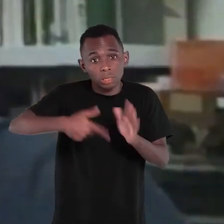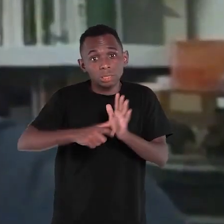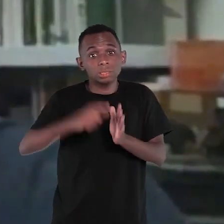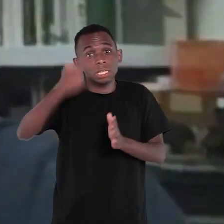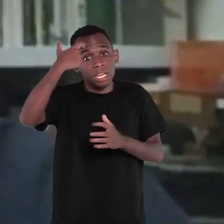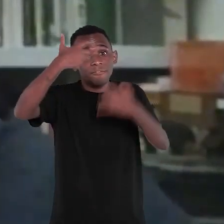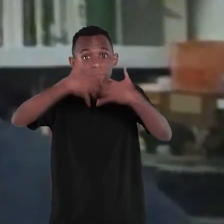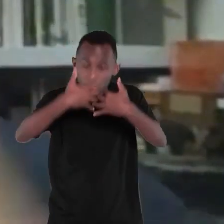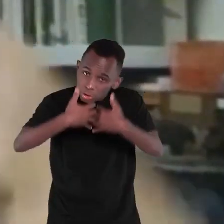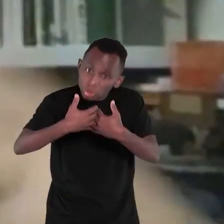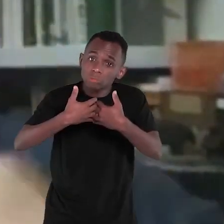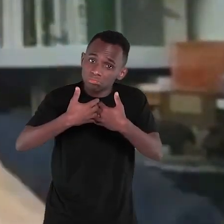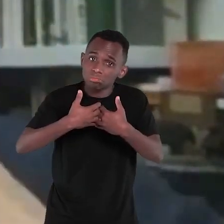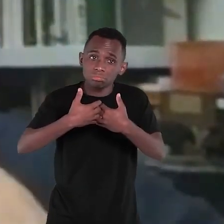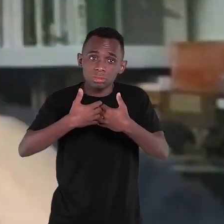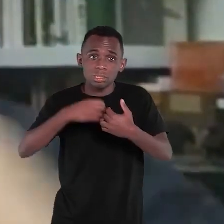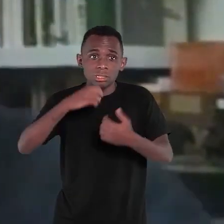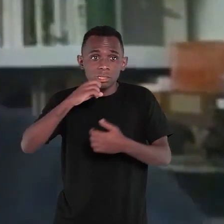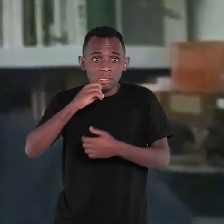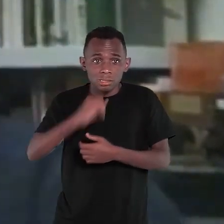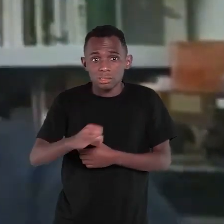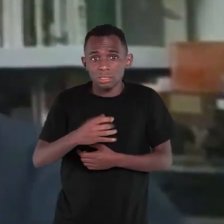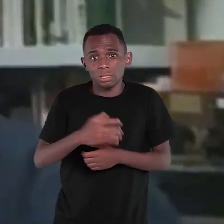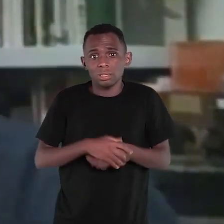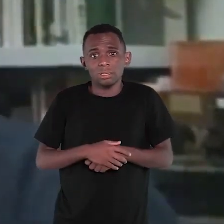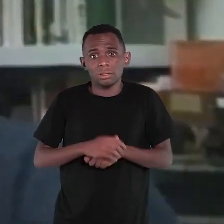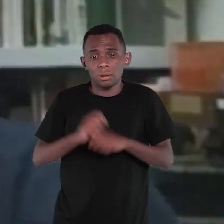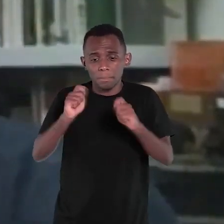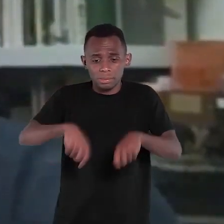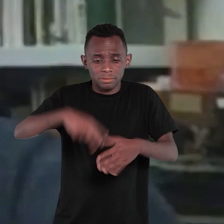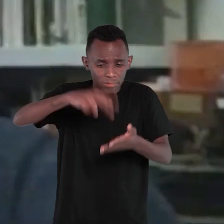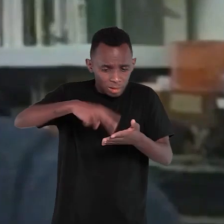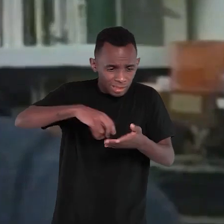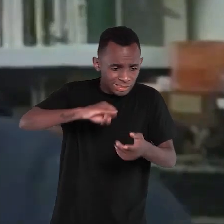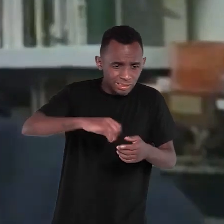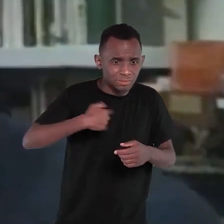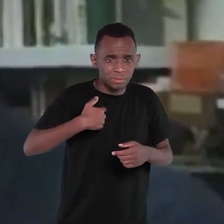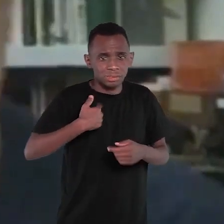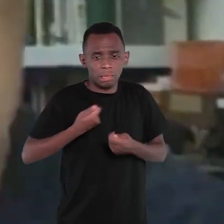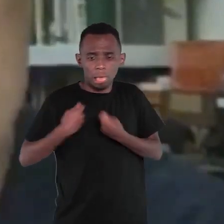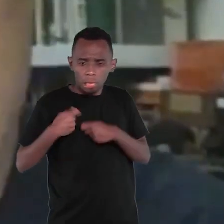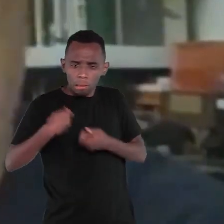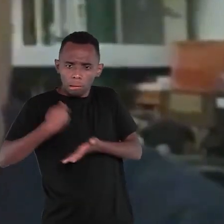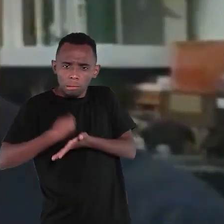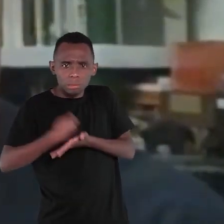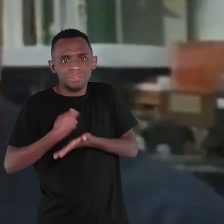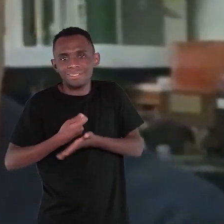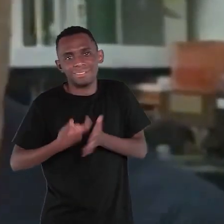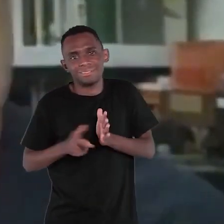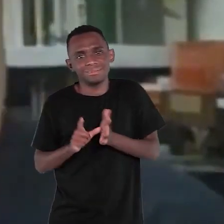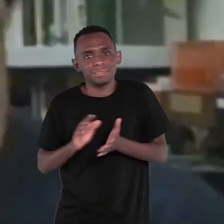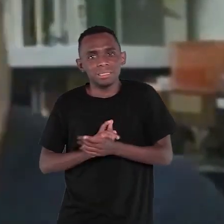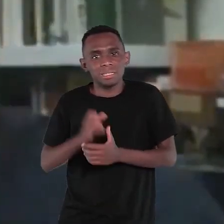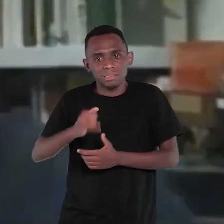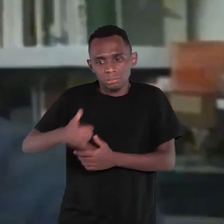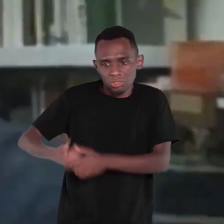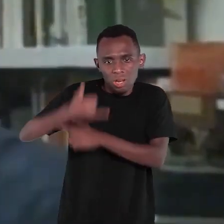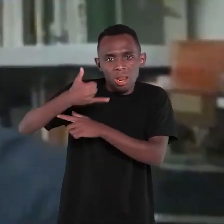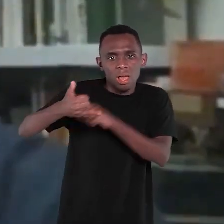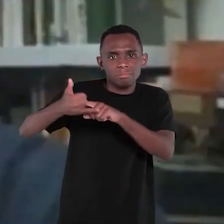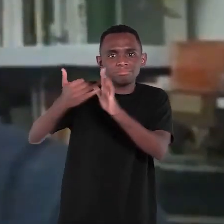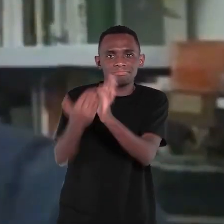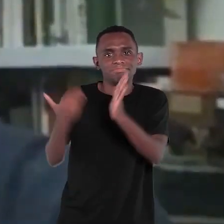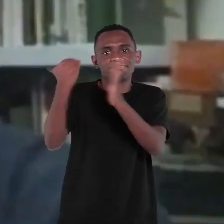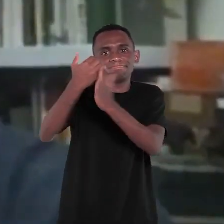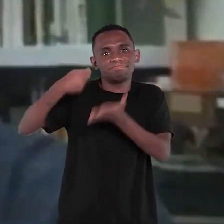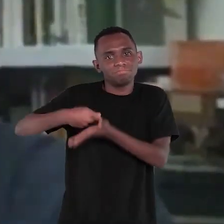isto. Não existe leitura se você não é dono do seu tempo. Se o mecanismo é dono do seu tempo, se o celular é dono do